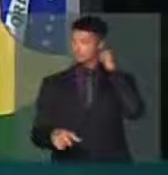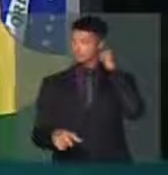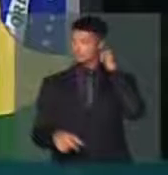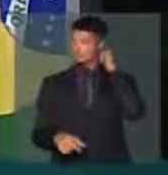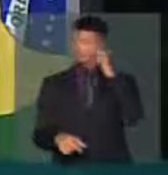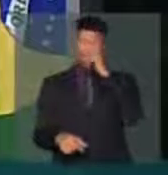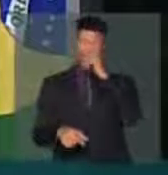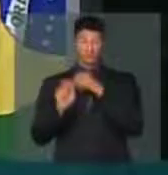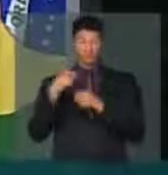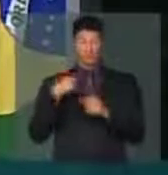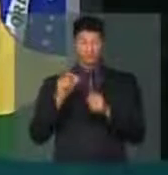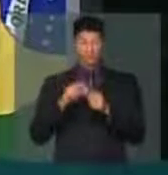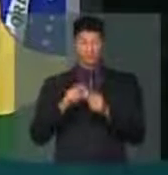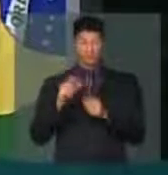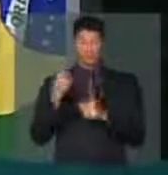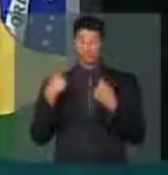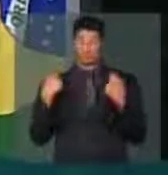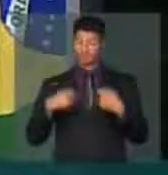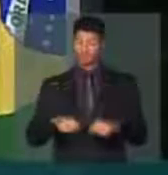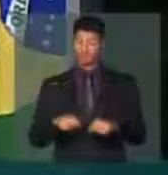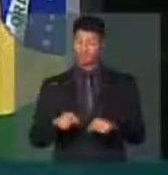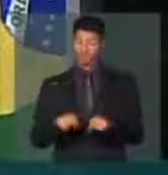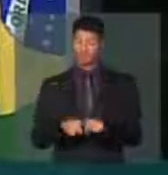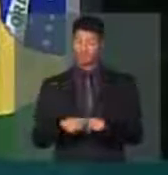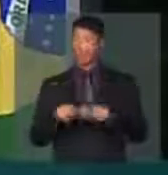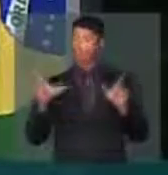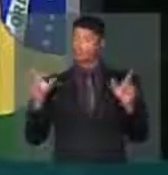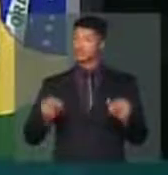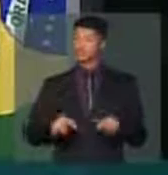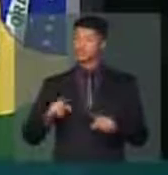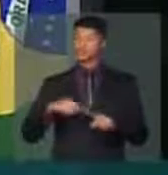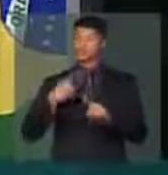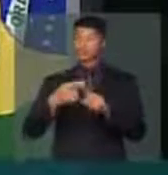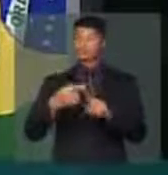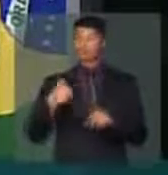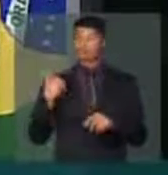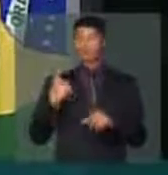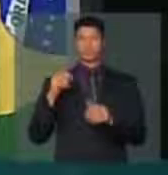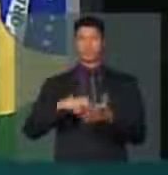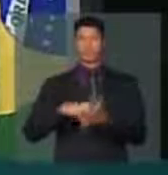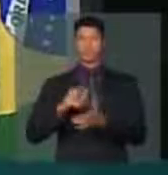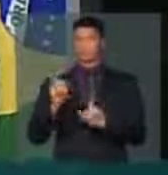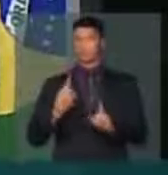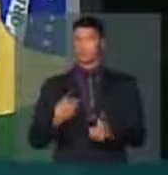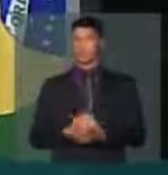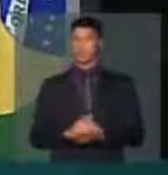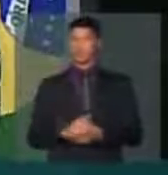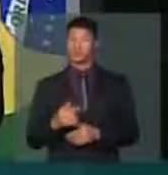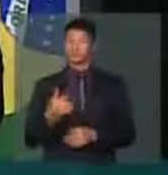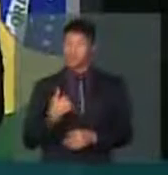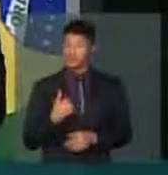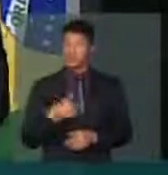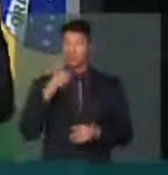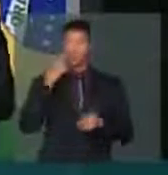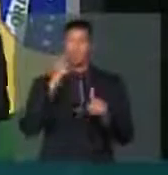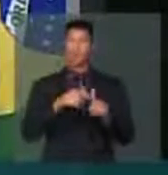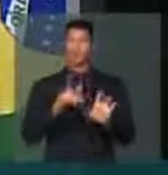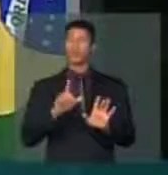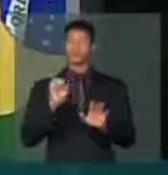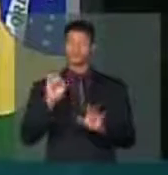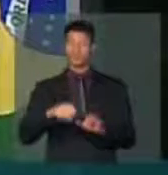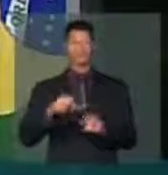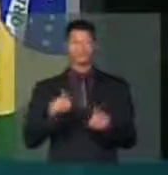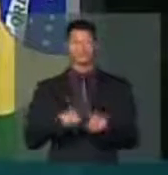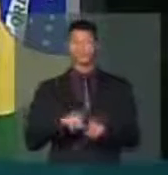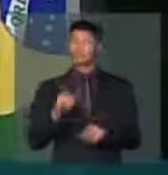que eu faço o questionamento, não precisa diminuir a maioridade penal, não. Eu sou favorável que